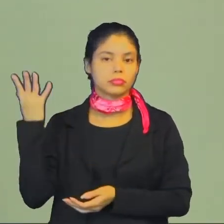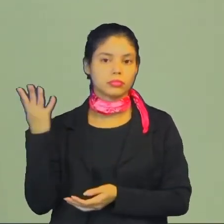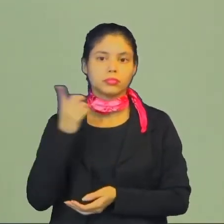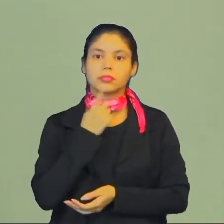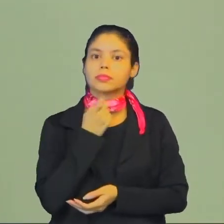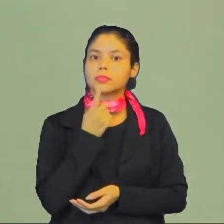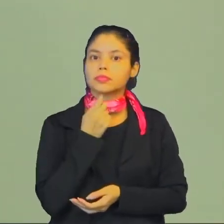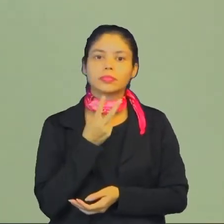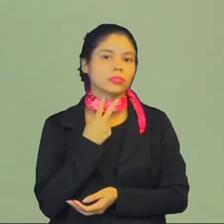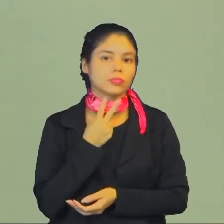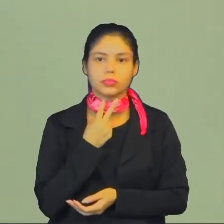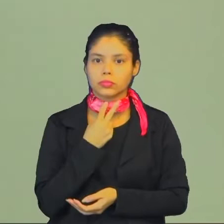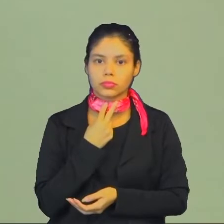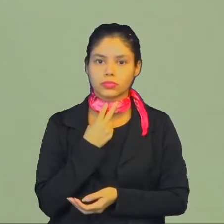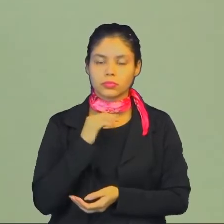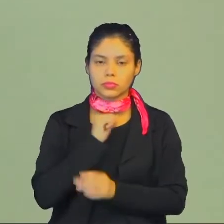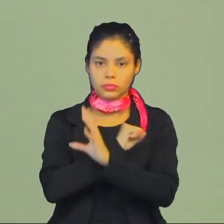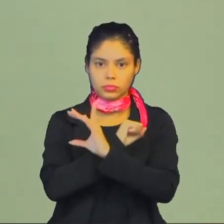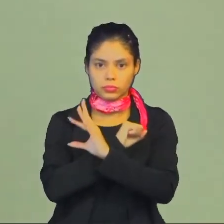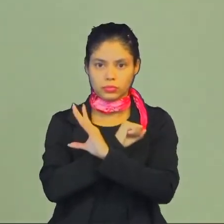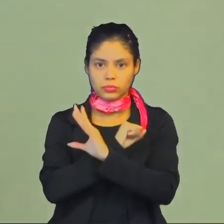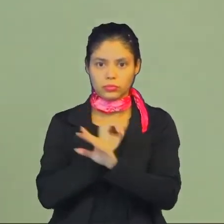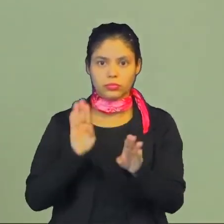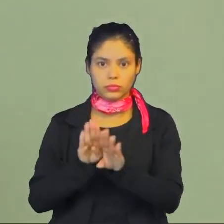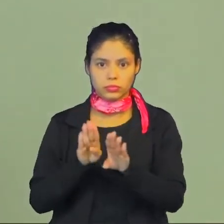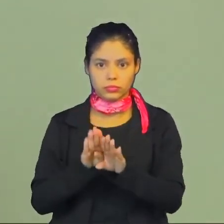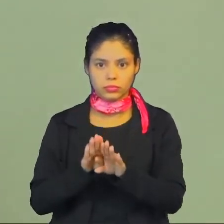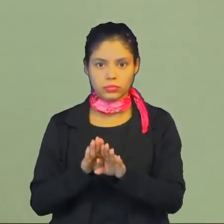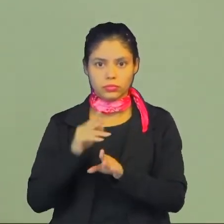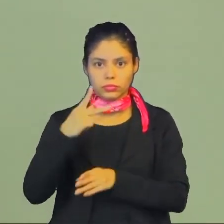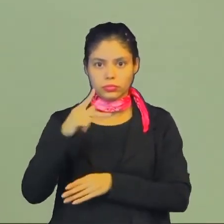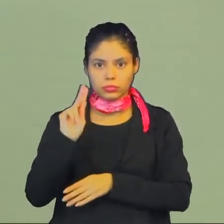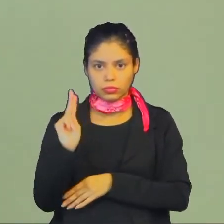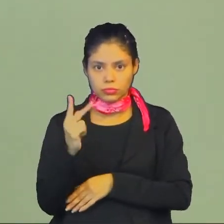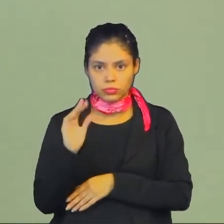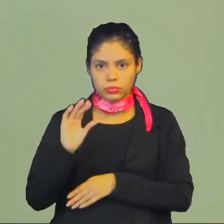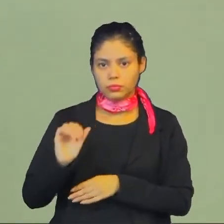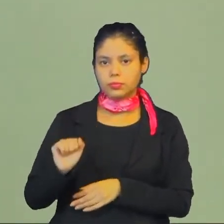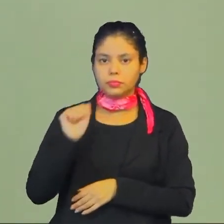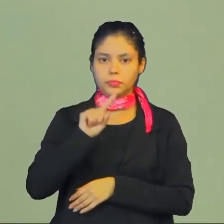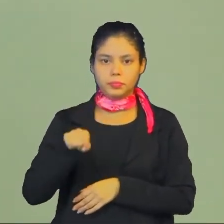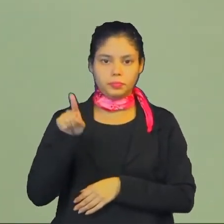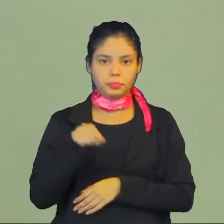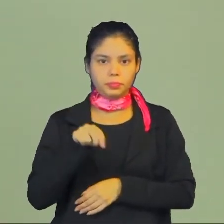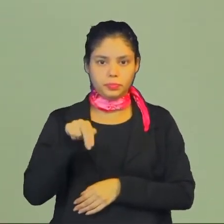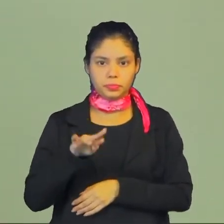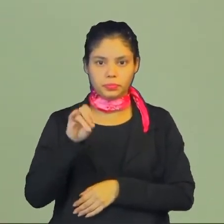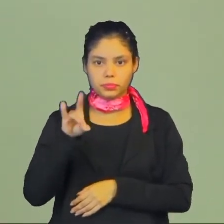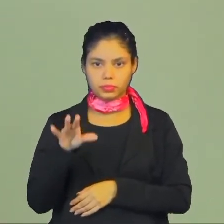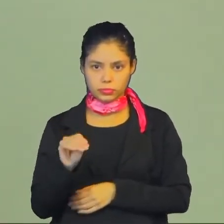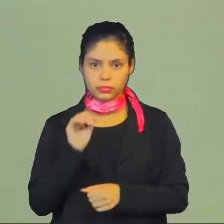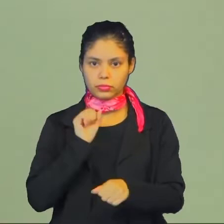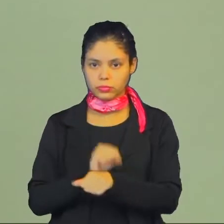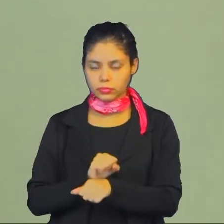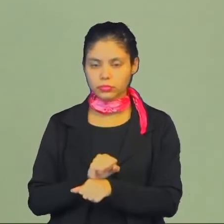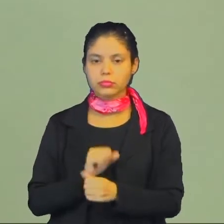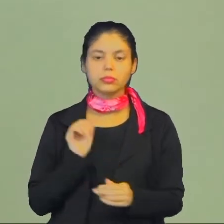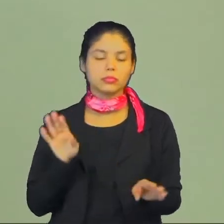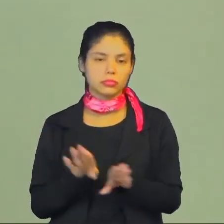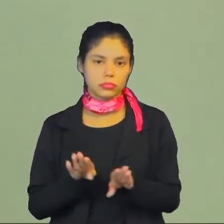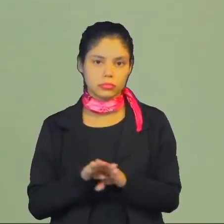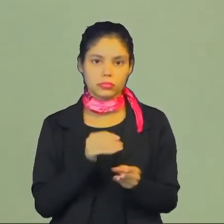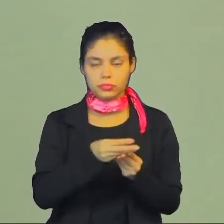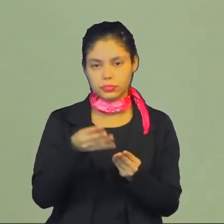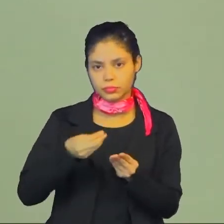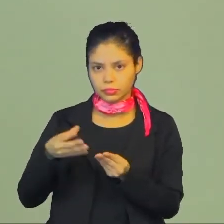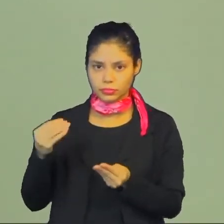o sangue ele não pode ficar tão ácido nem tanto básico, né? Ele tem que ficar um pH um pouco mais neutro, então ele tem que ficar estável. E também